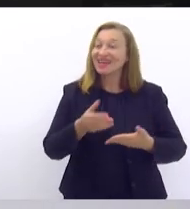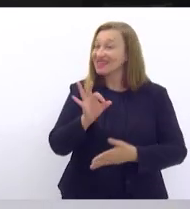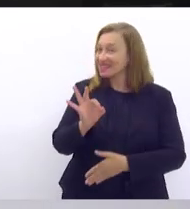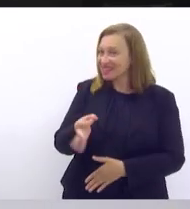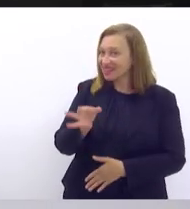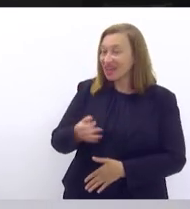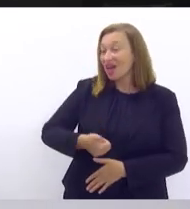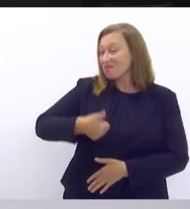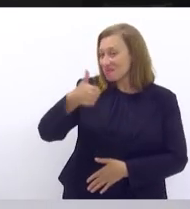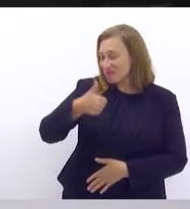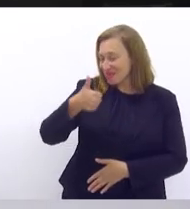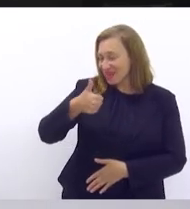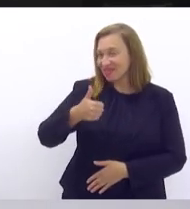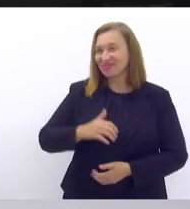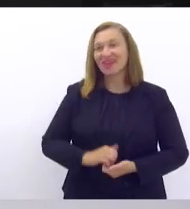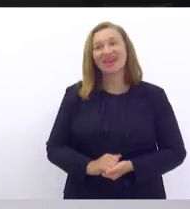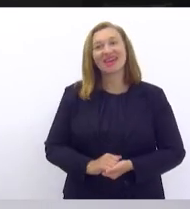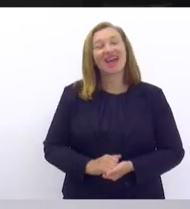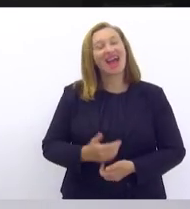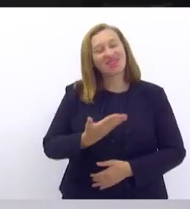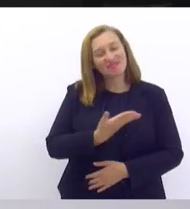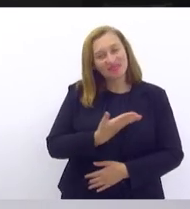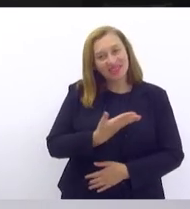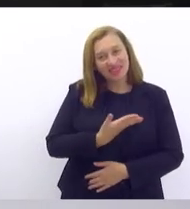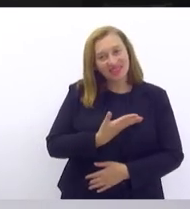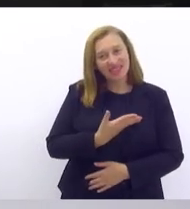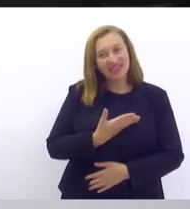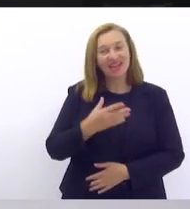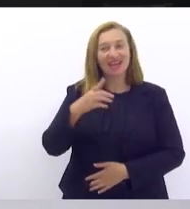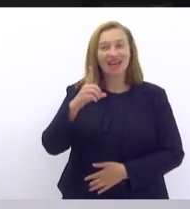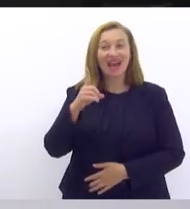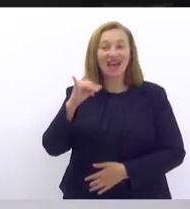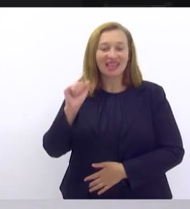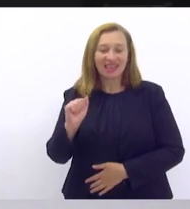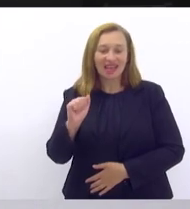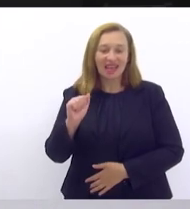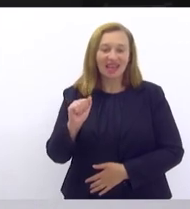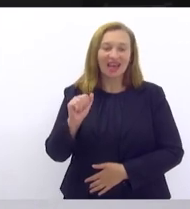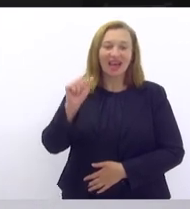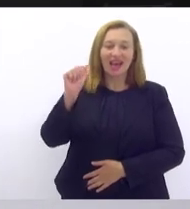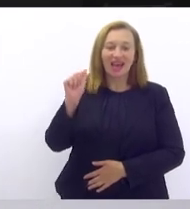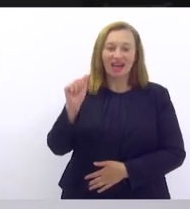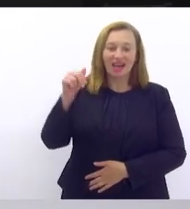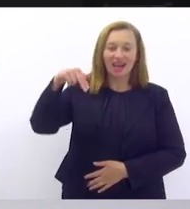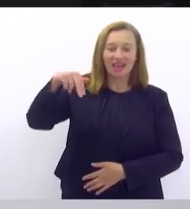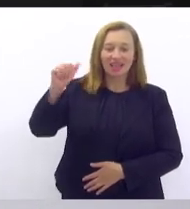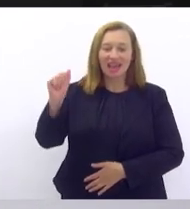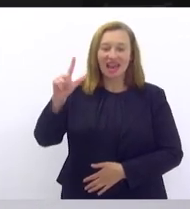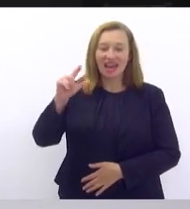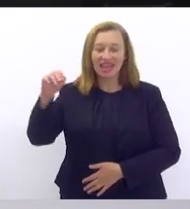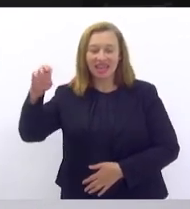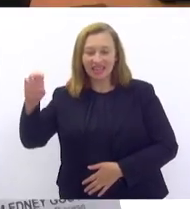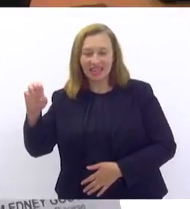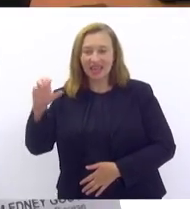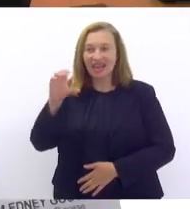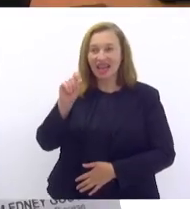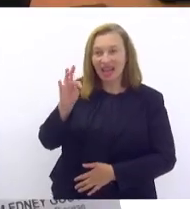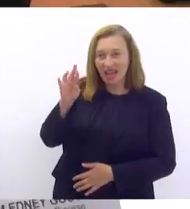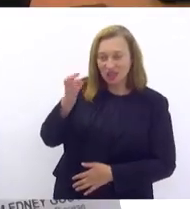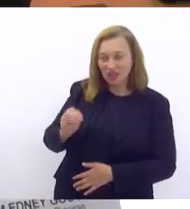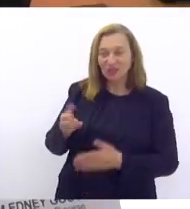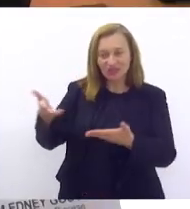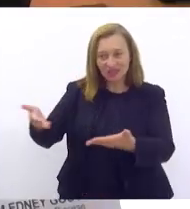evidentemente, primeiramente, minha querida amiga, primeira-dama, Naline Castro, por favor, vem até aqui, por favor,